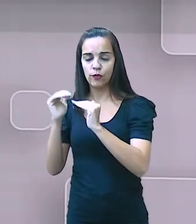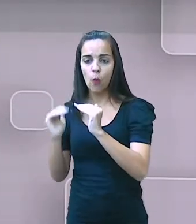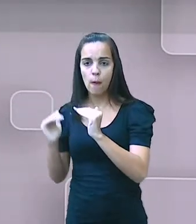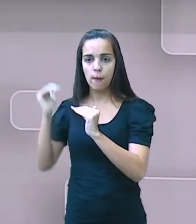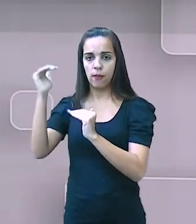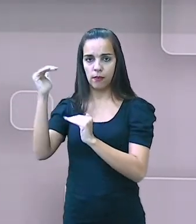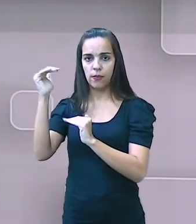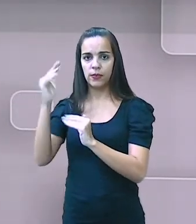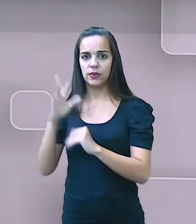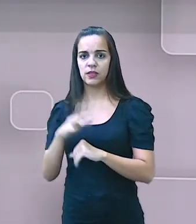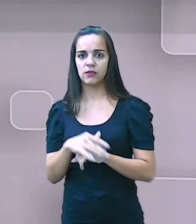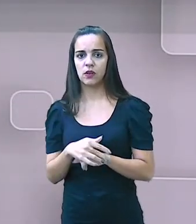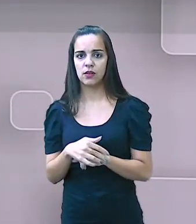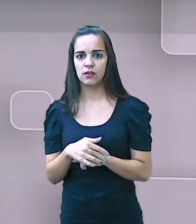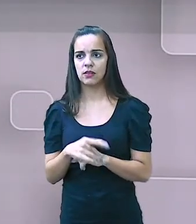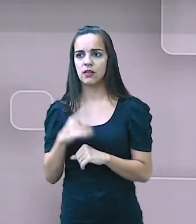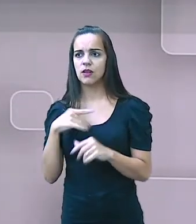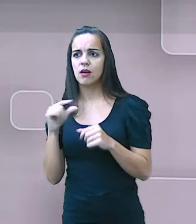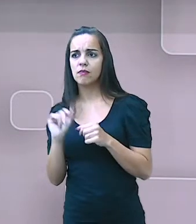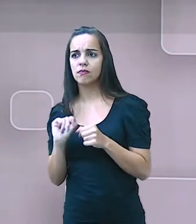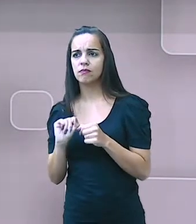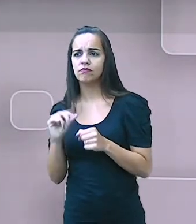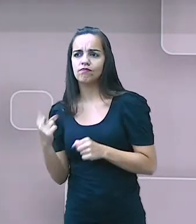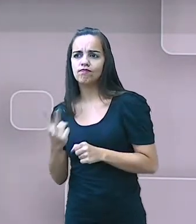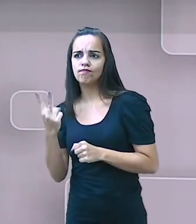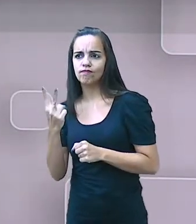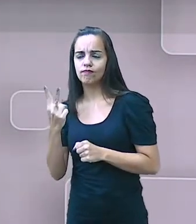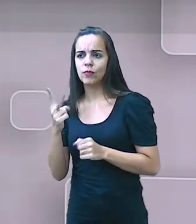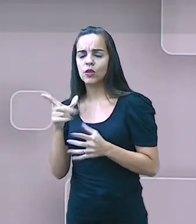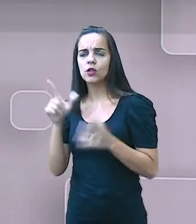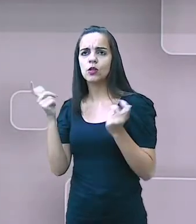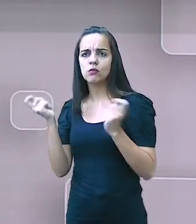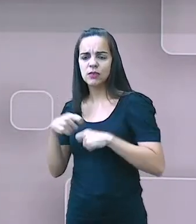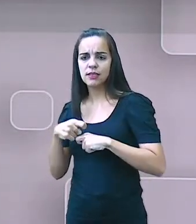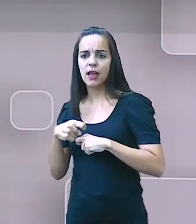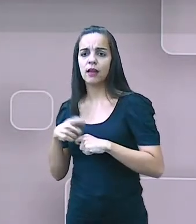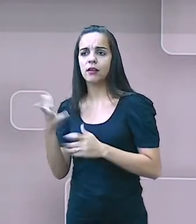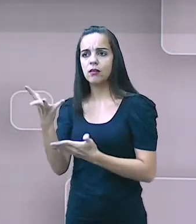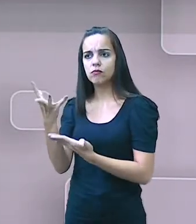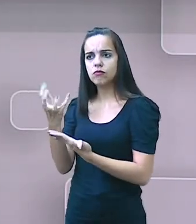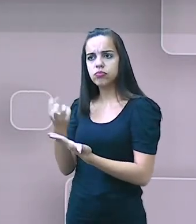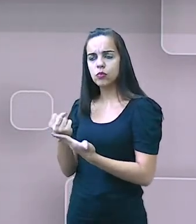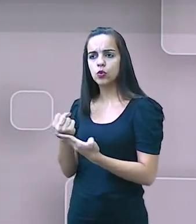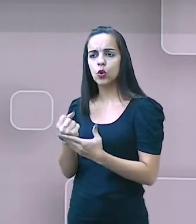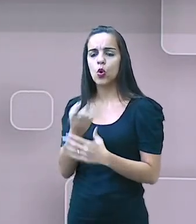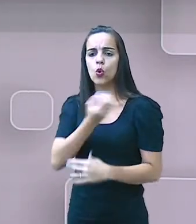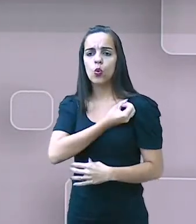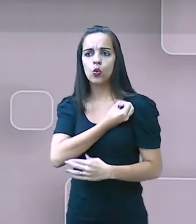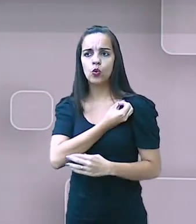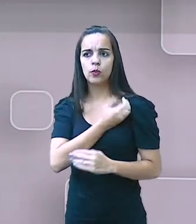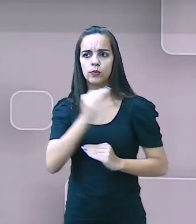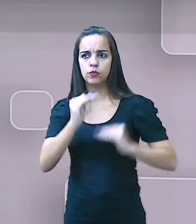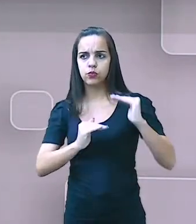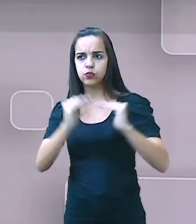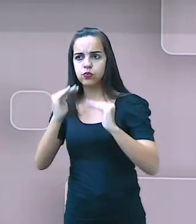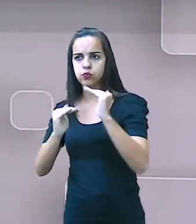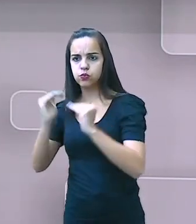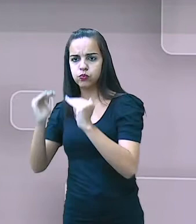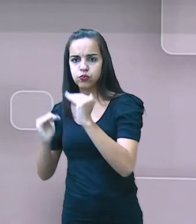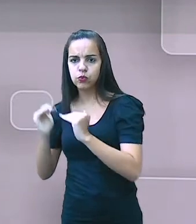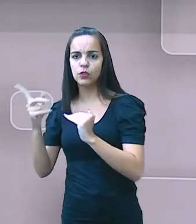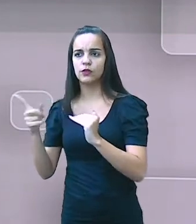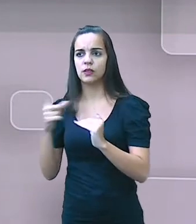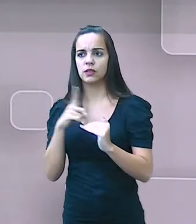interno. E o que vai acarretar isto aí? Diferença nas